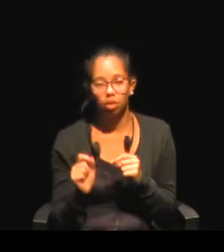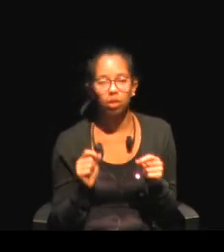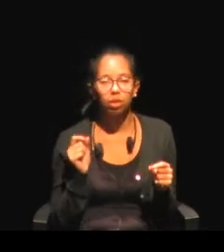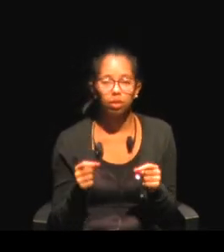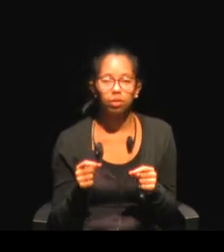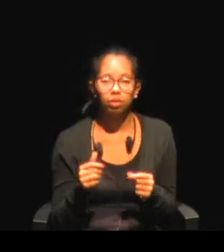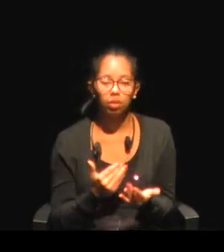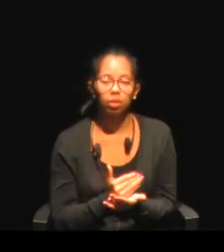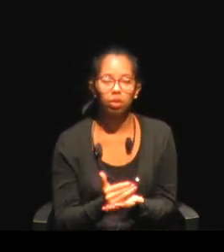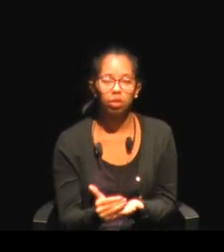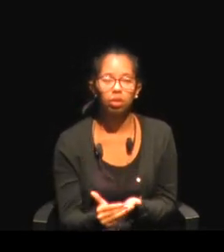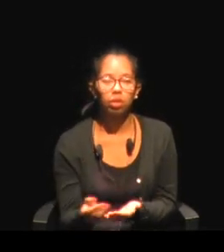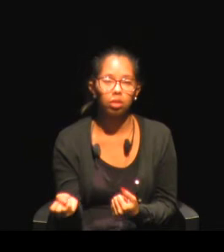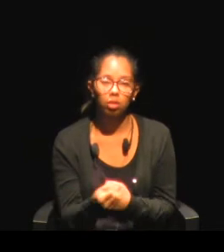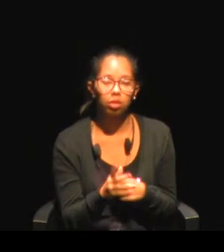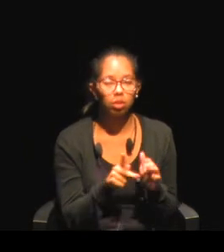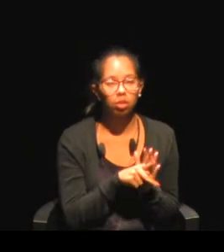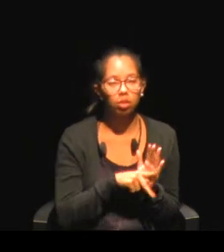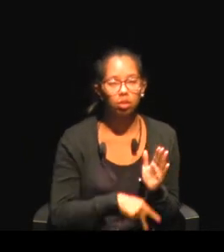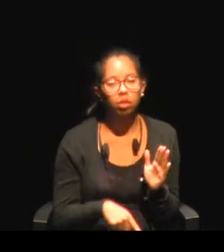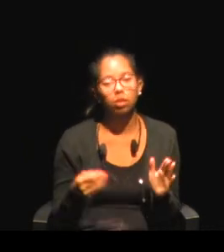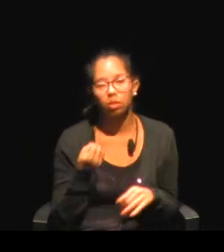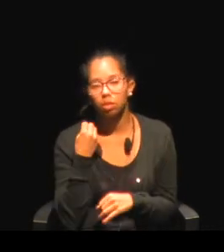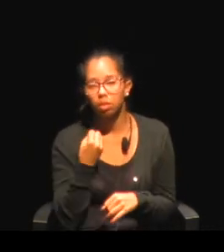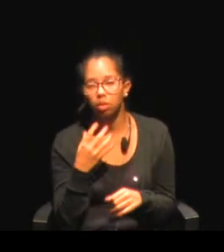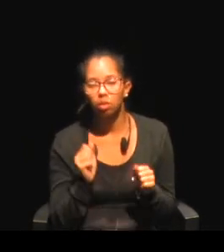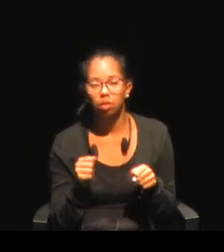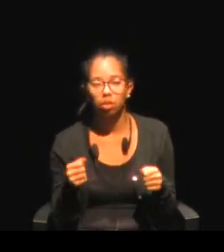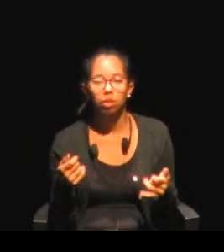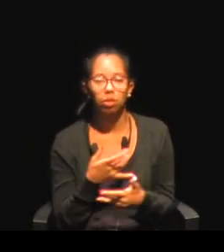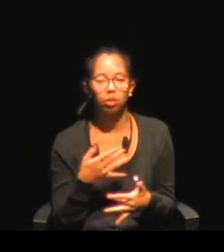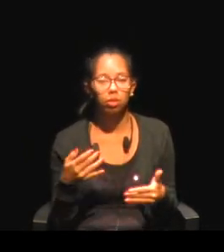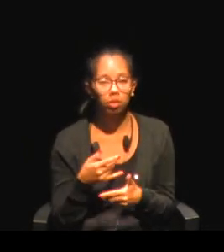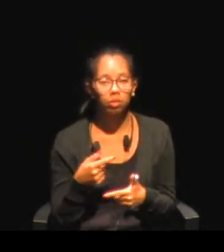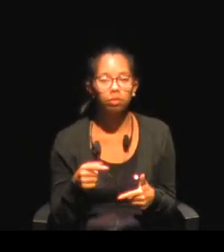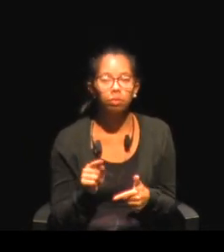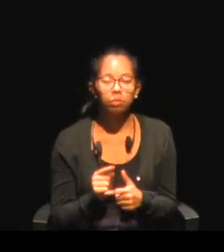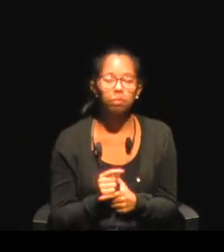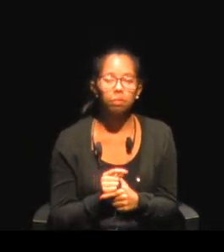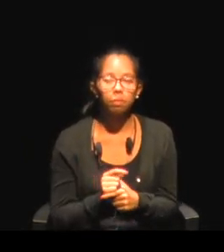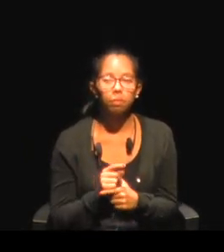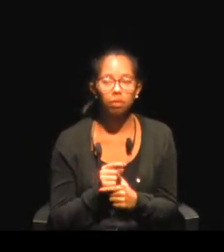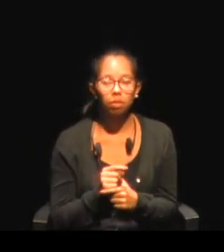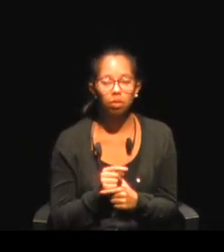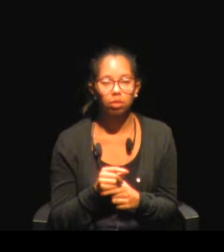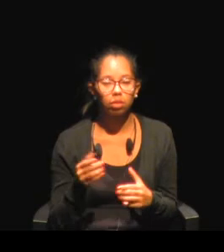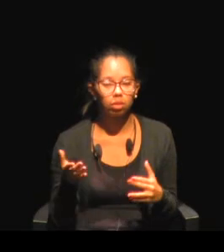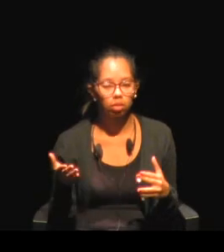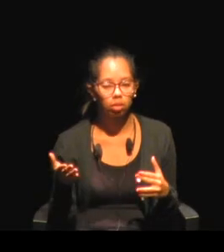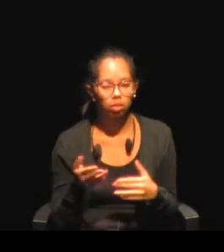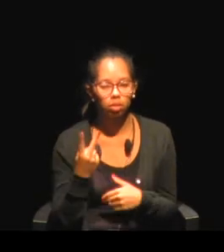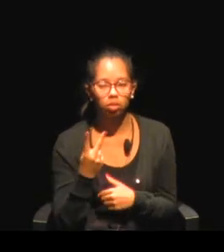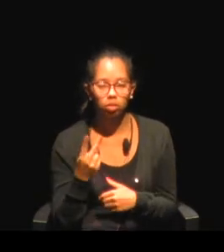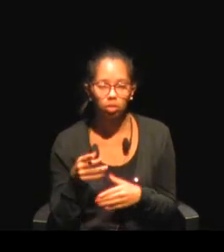A ideia a partir de um novo projeto viário para a cidade, de um cruzamento aqui